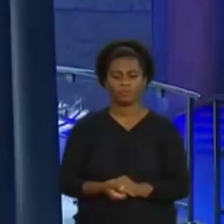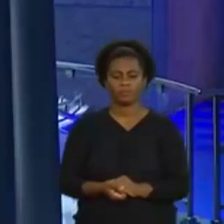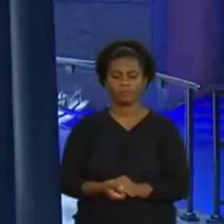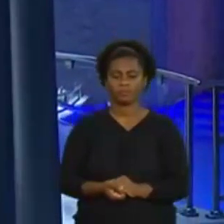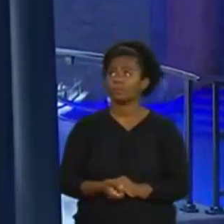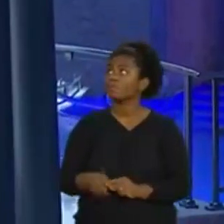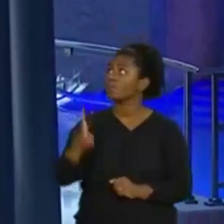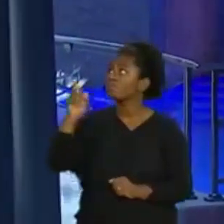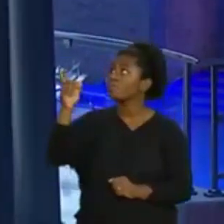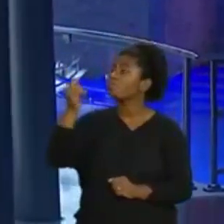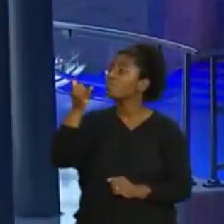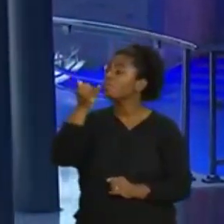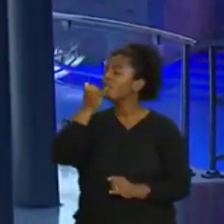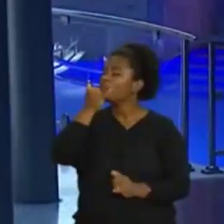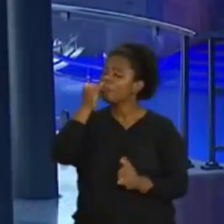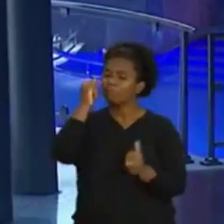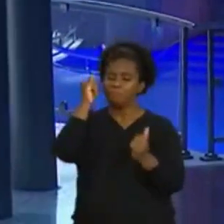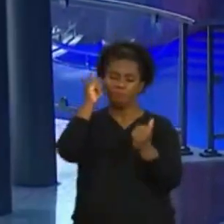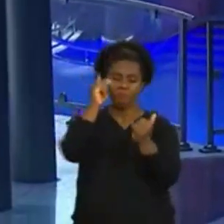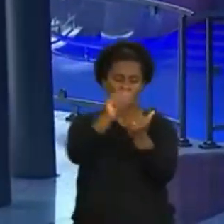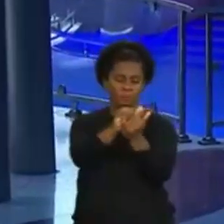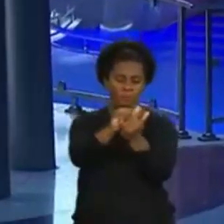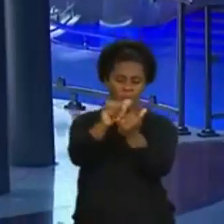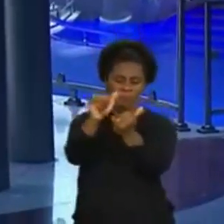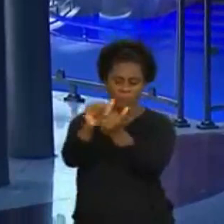Ele te perdoa